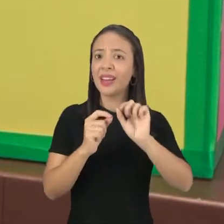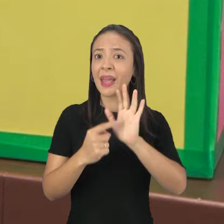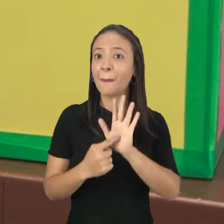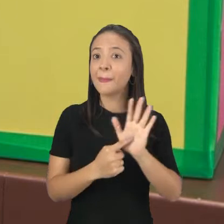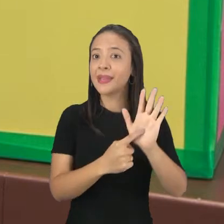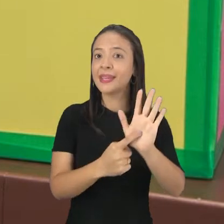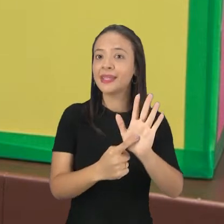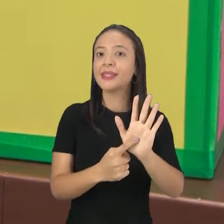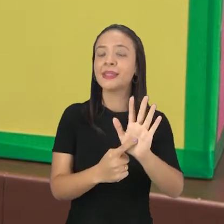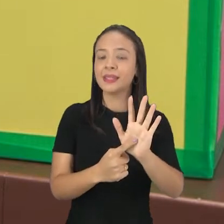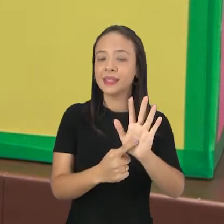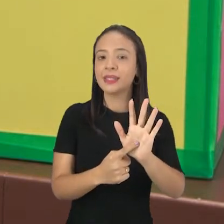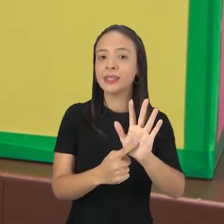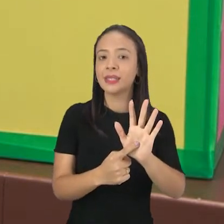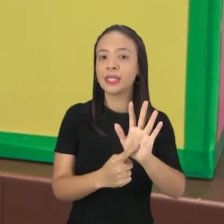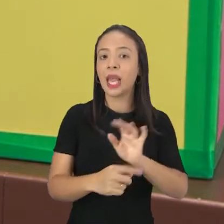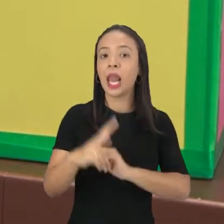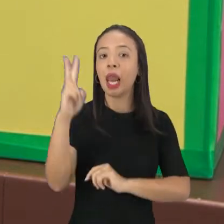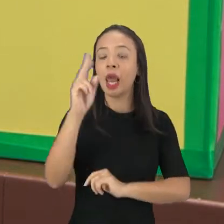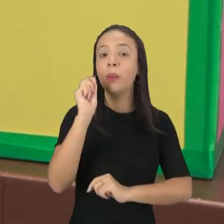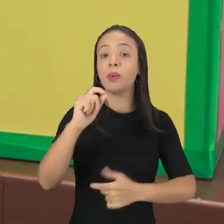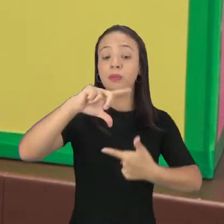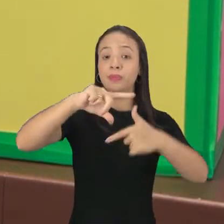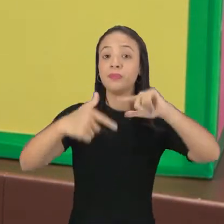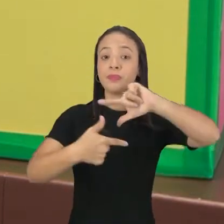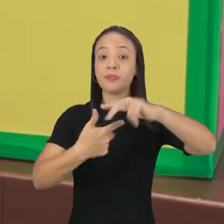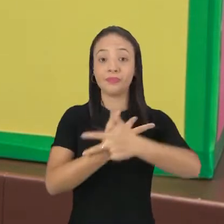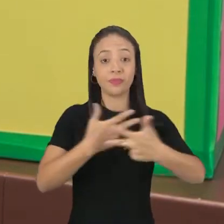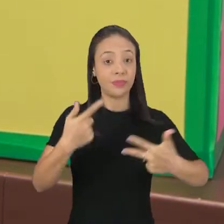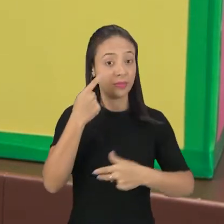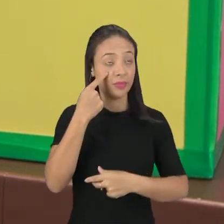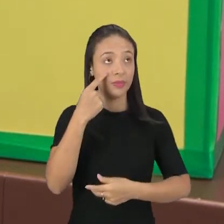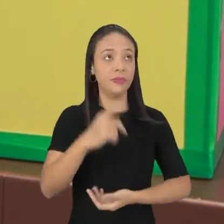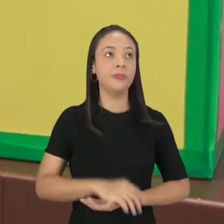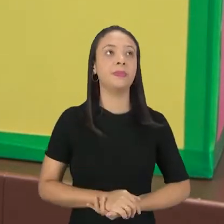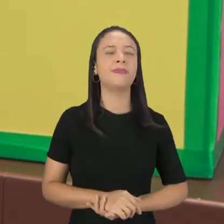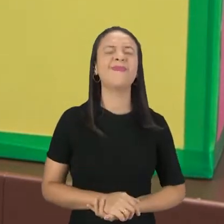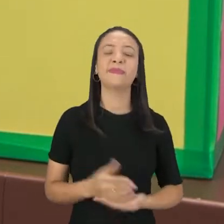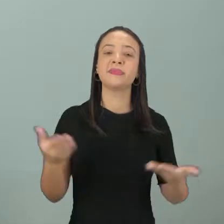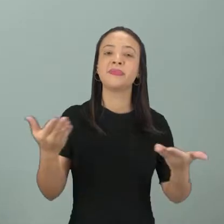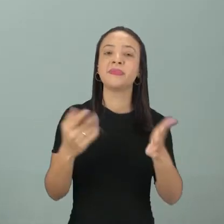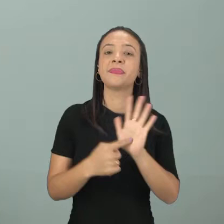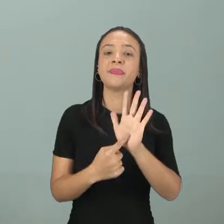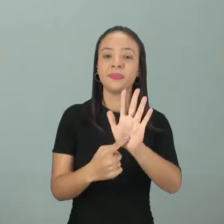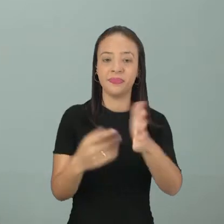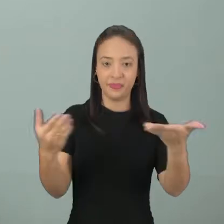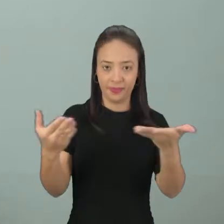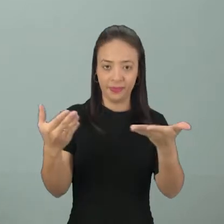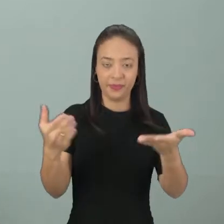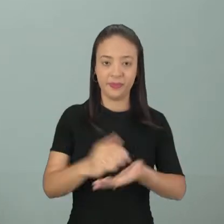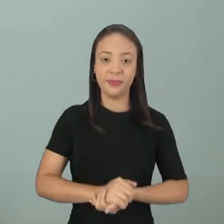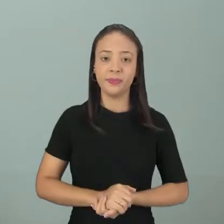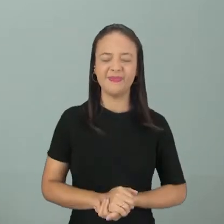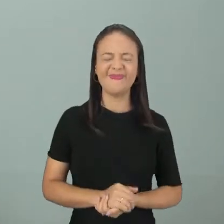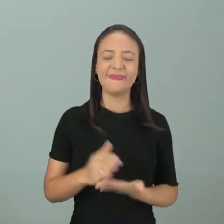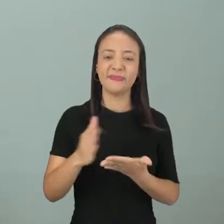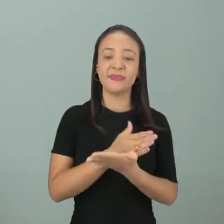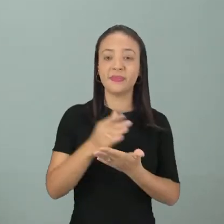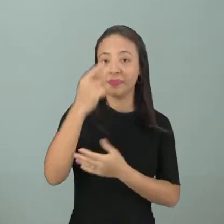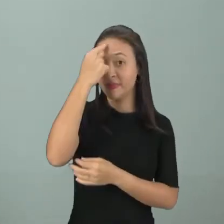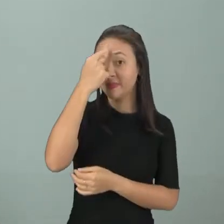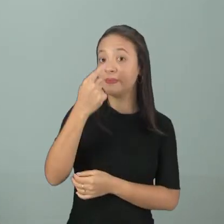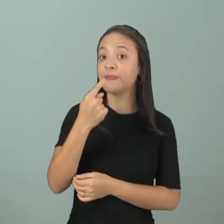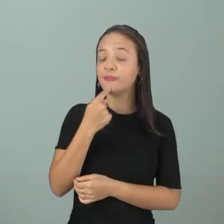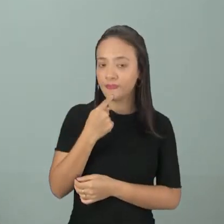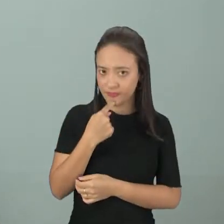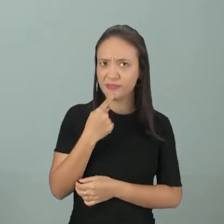à lembrança referente aos sólidos geométricos. Olhem só, eu quero mostrar para vocês algumas figuras.